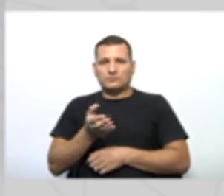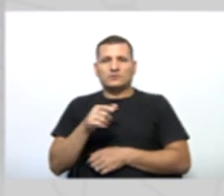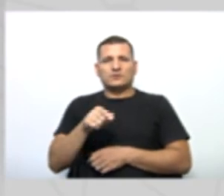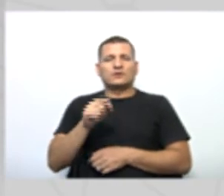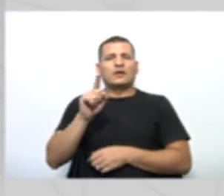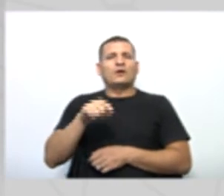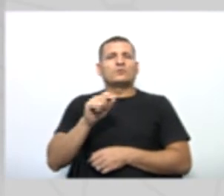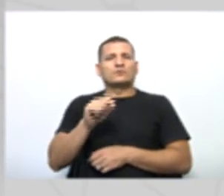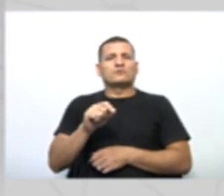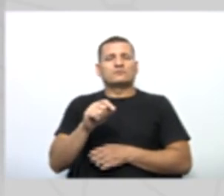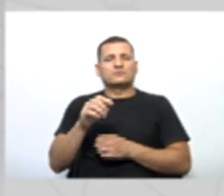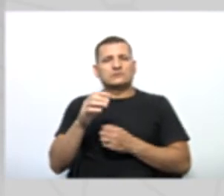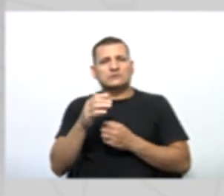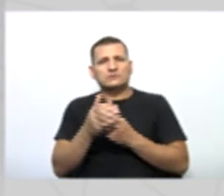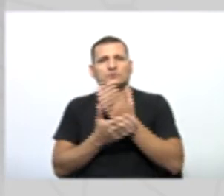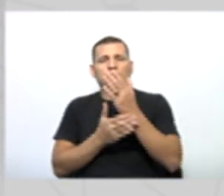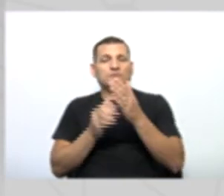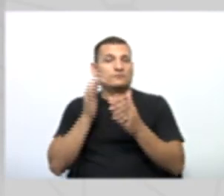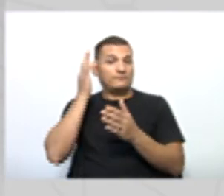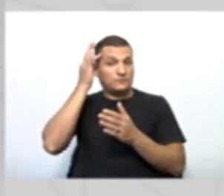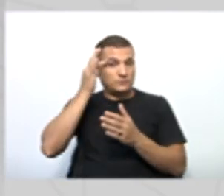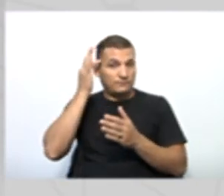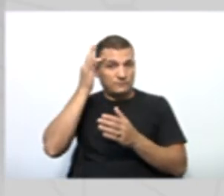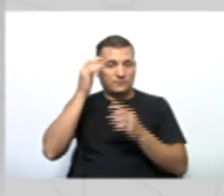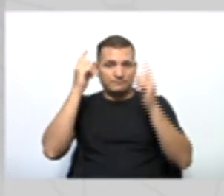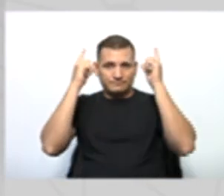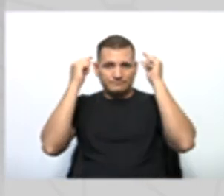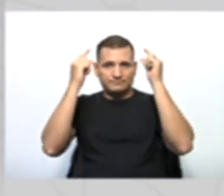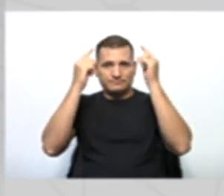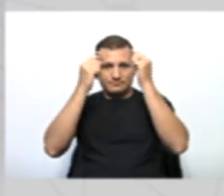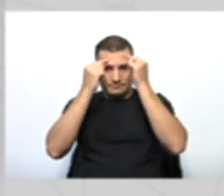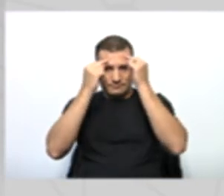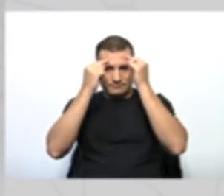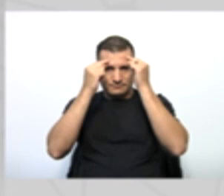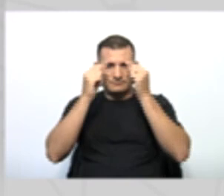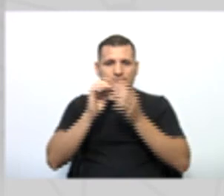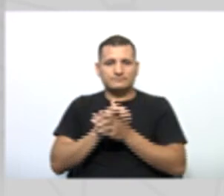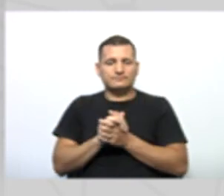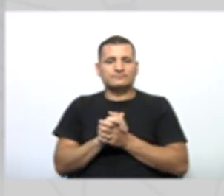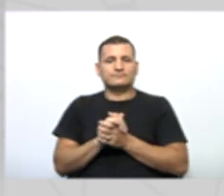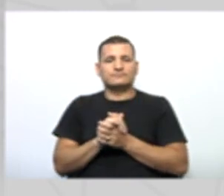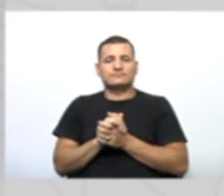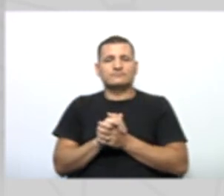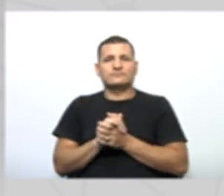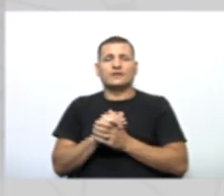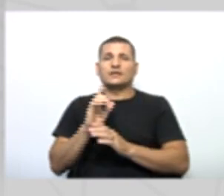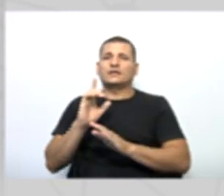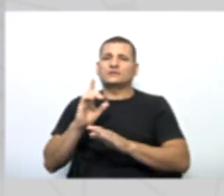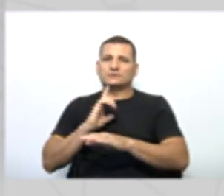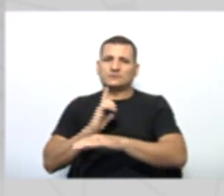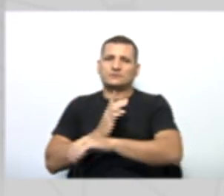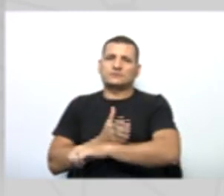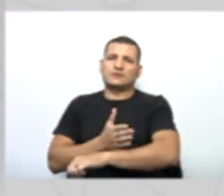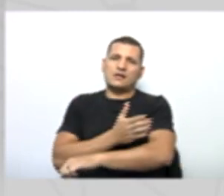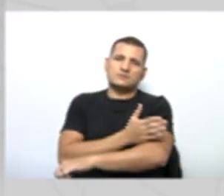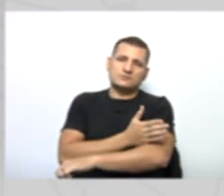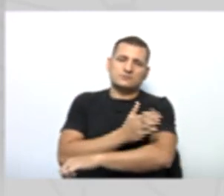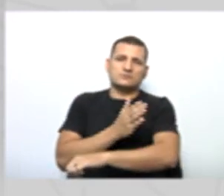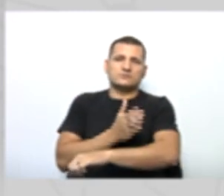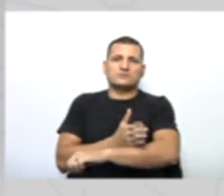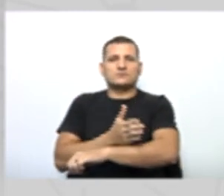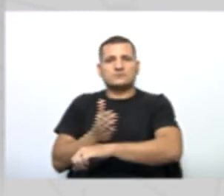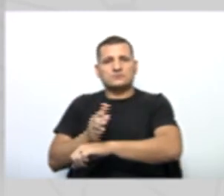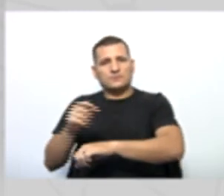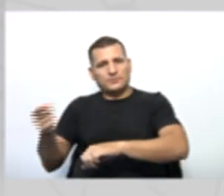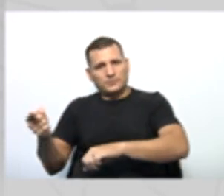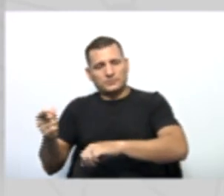da filosofia grega. A gente vai estudar a filosofia chamando o que vem antes e o que vem depois de Sócrates, os pré-socráticos e depois